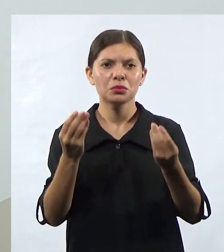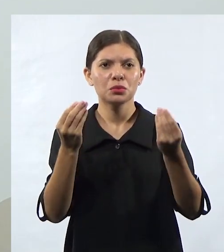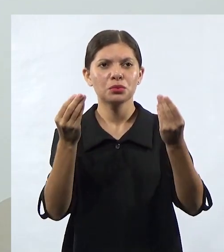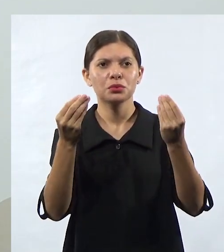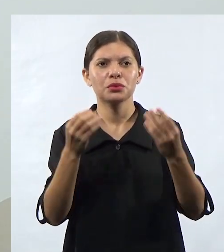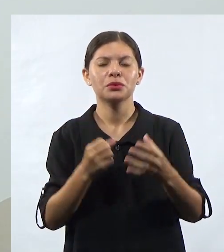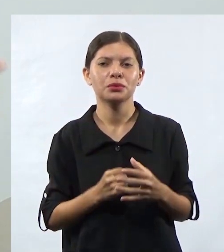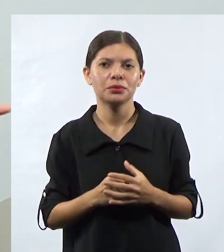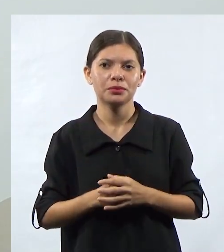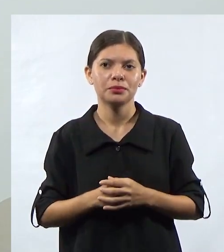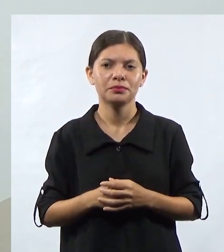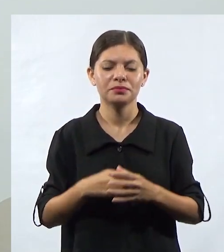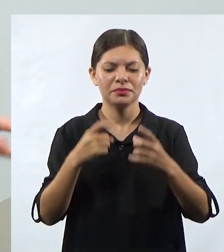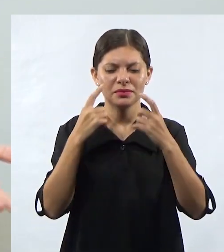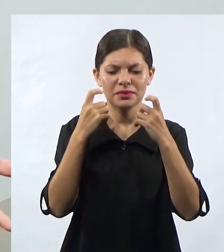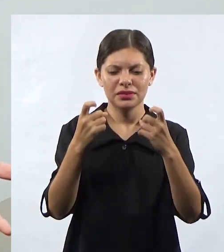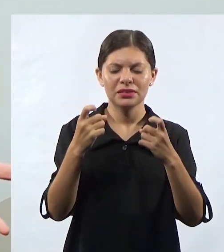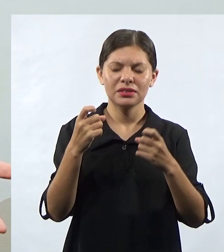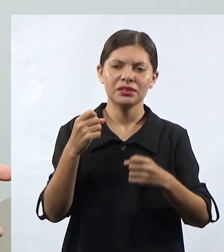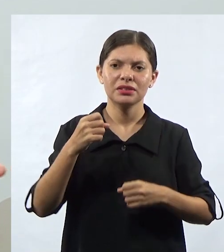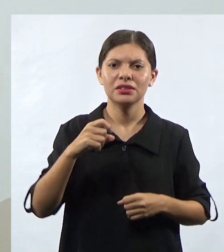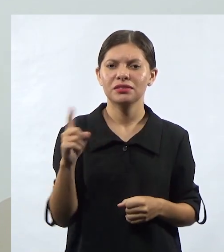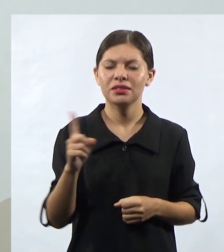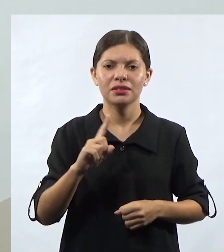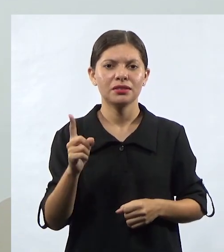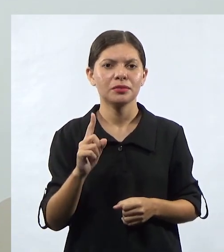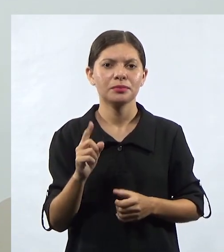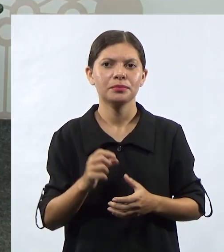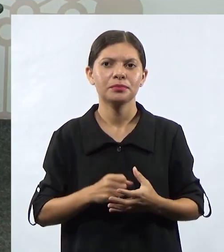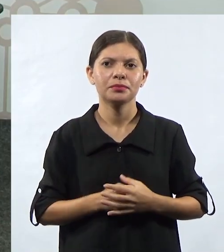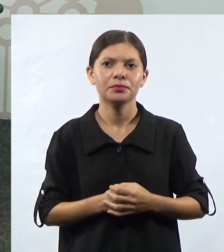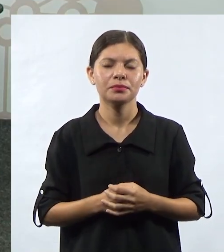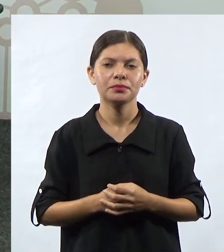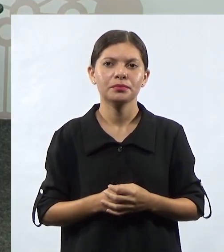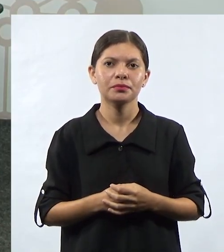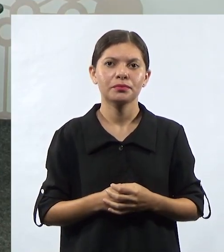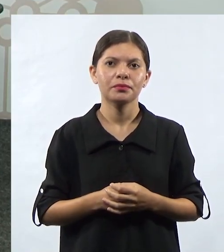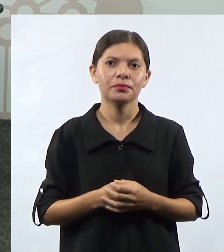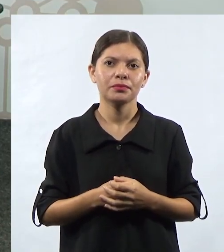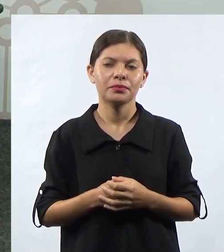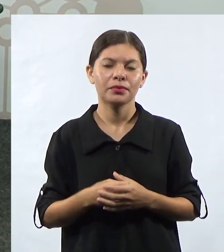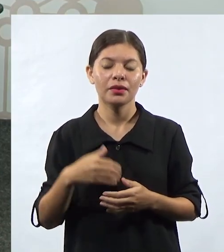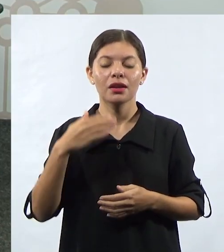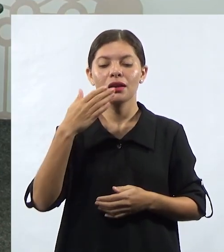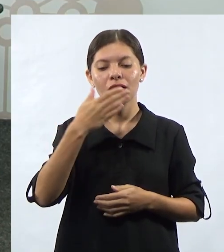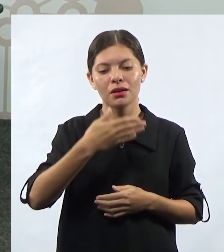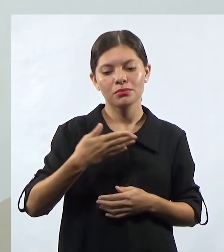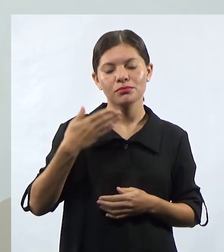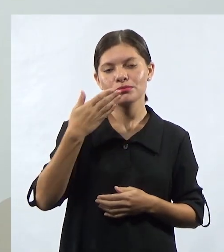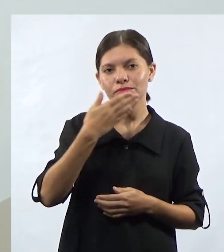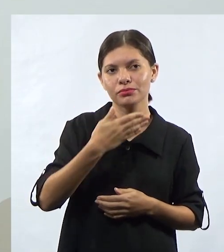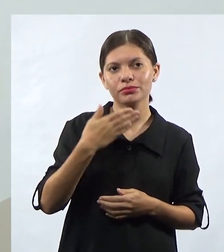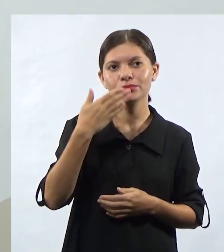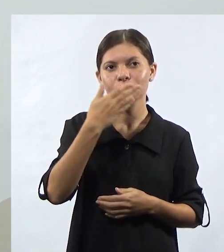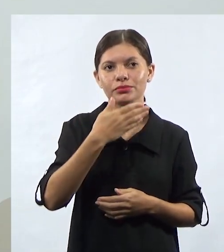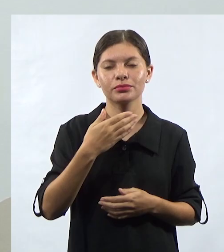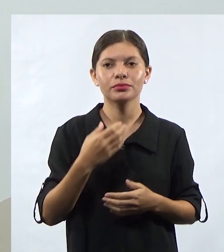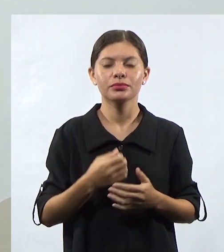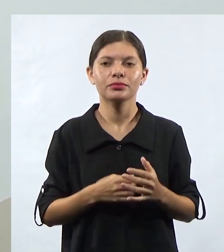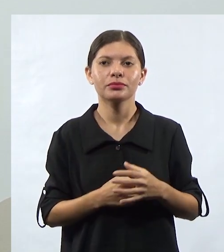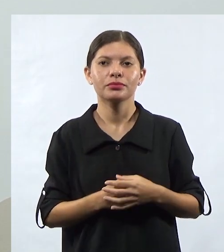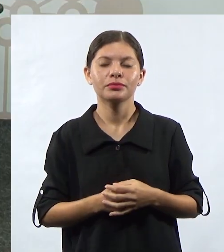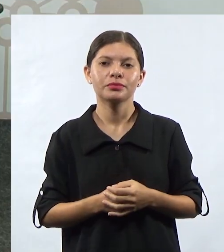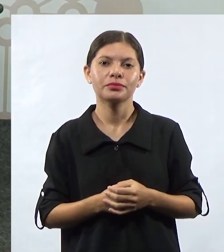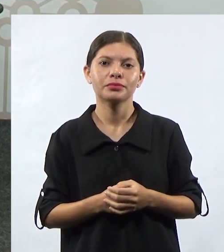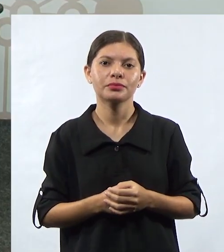interesse de falar, porque está num grupo, mas só ele que está falando. E aí que entra o molejo, né, professor? Aí vem o molejo do moderador. Né?